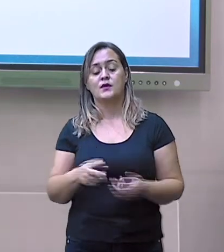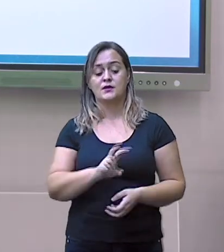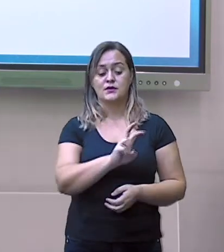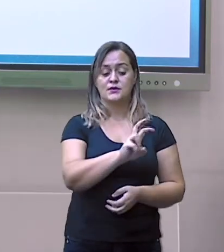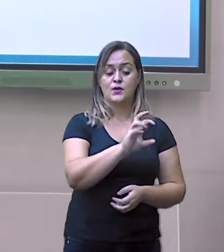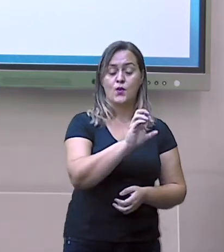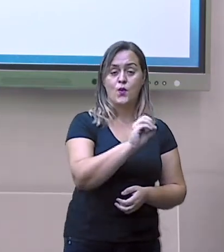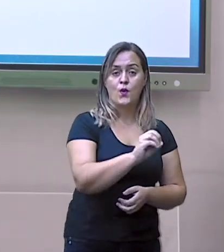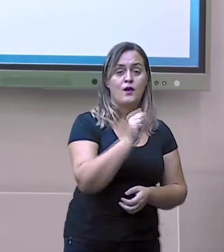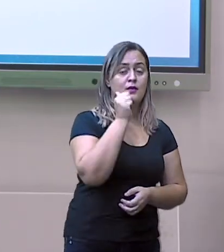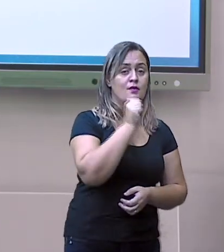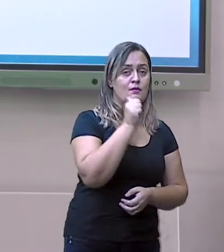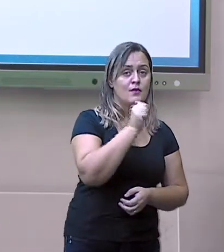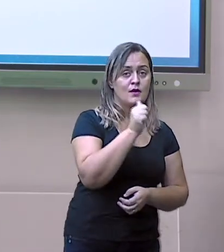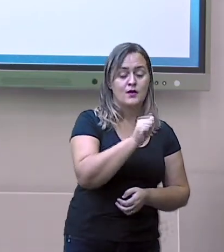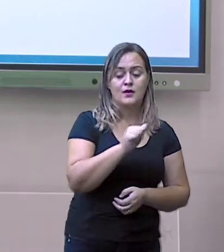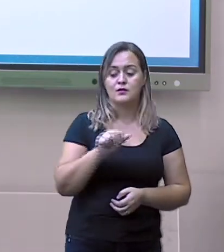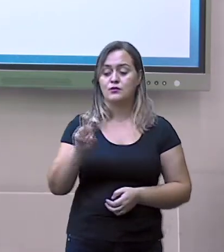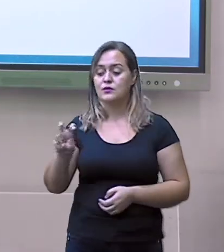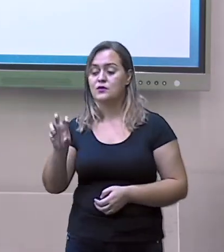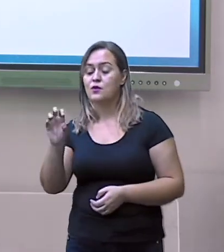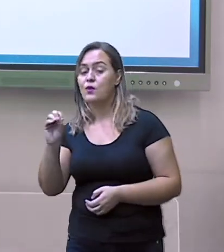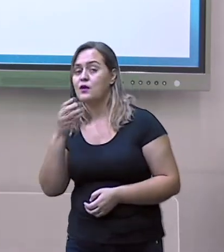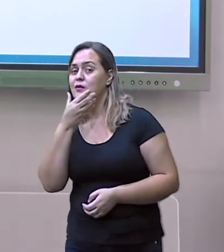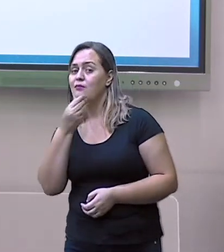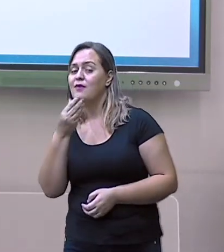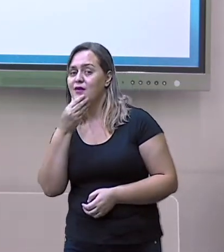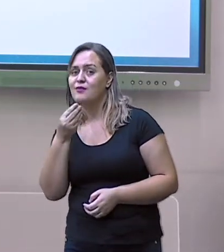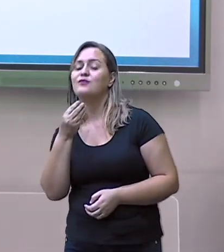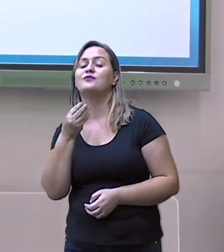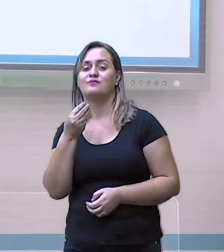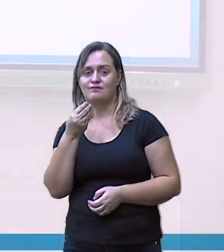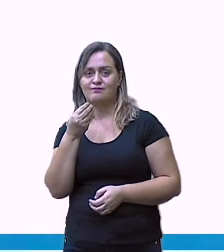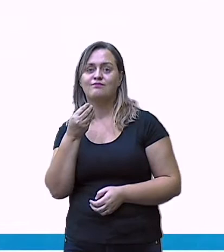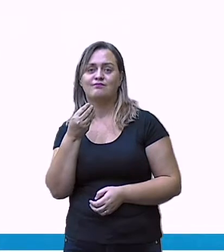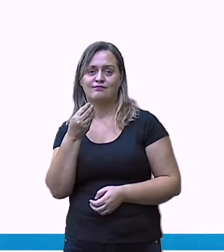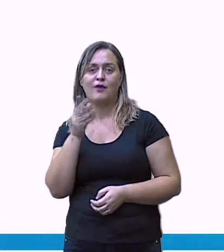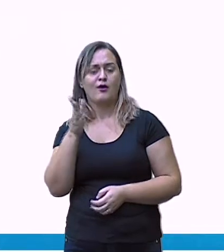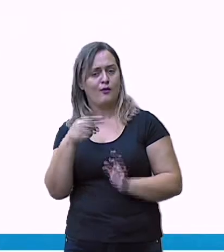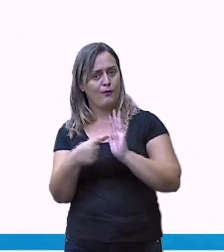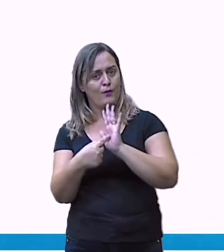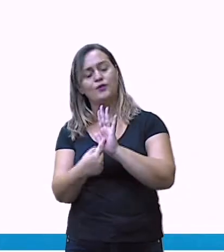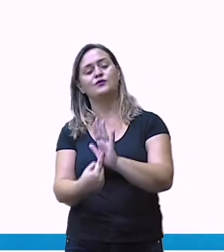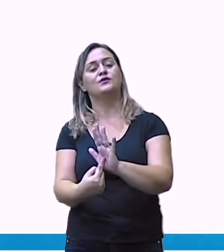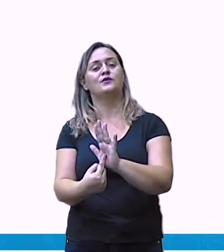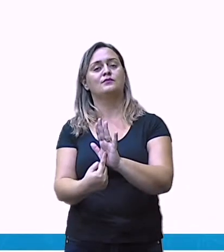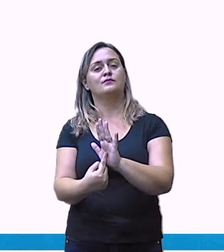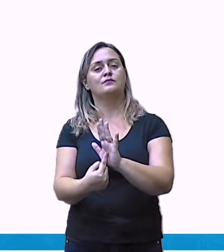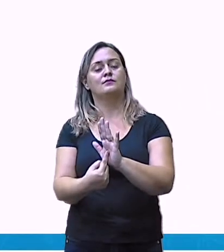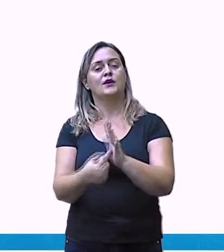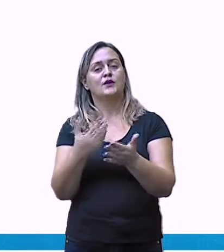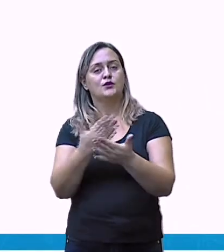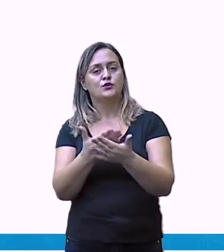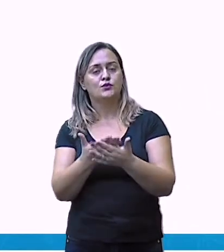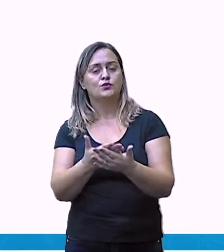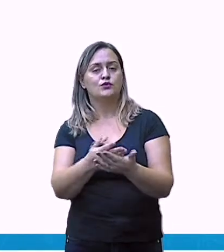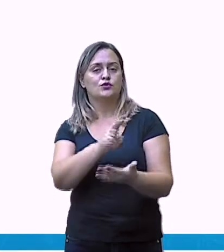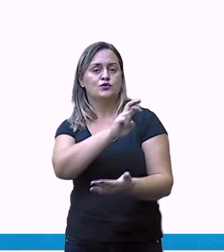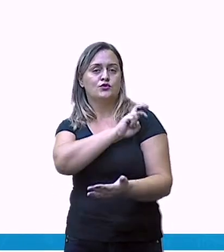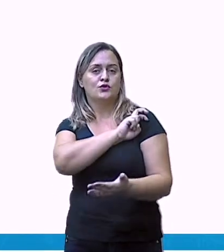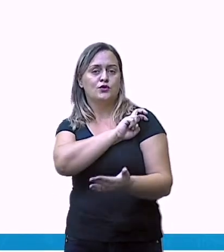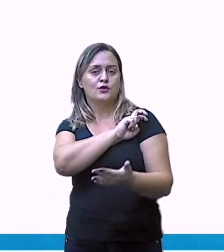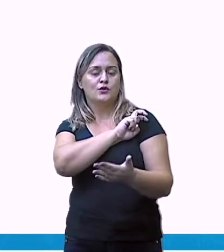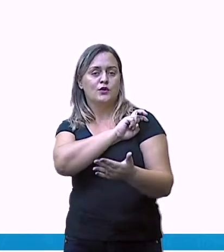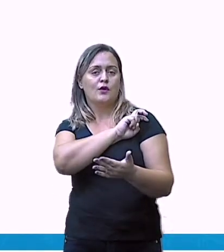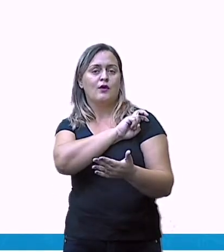quê? 50 meninas e 50 meninos, de 5ª a 8ª série,